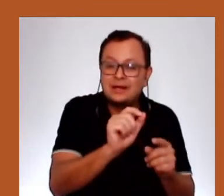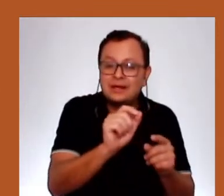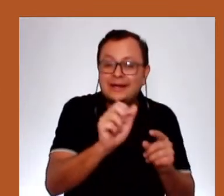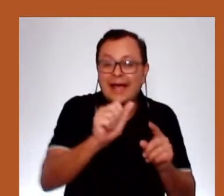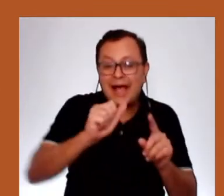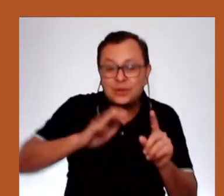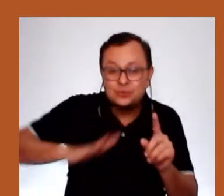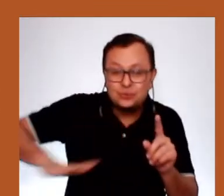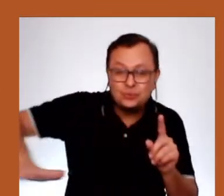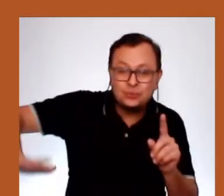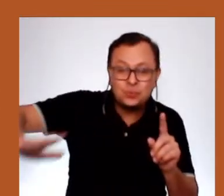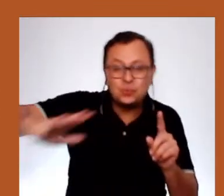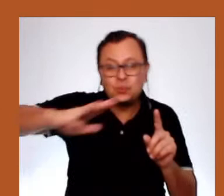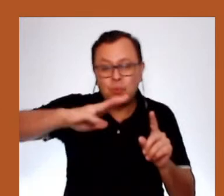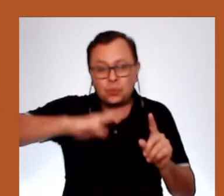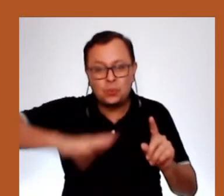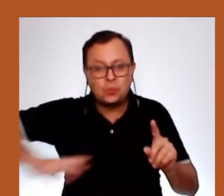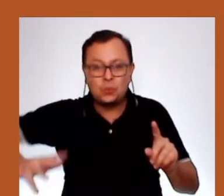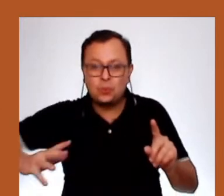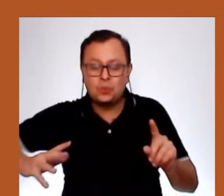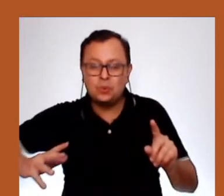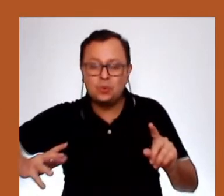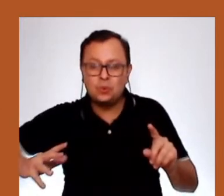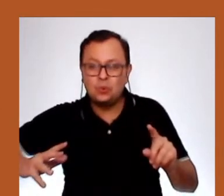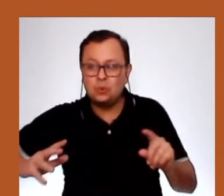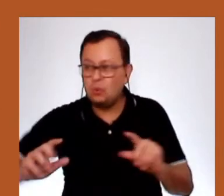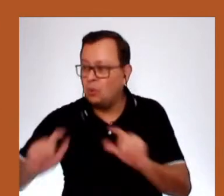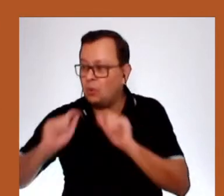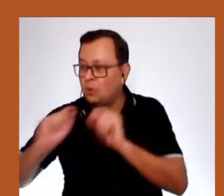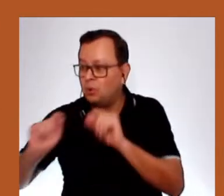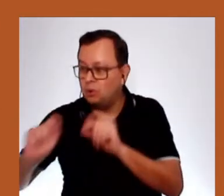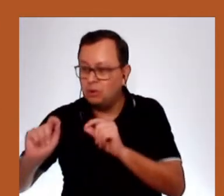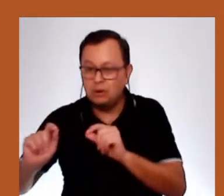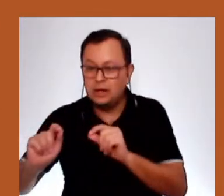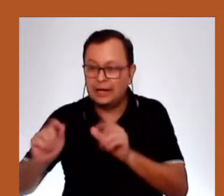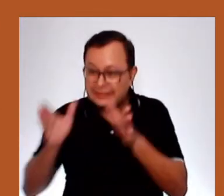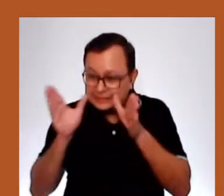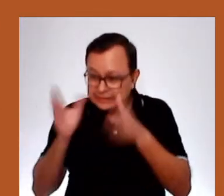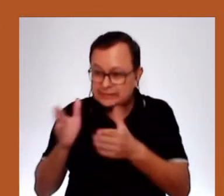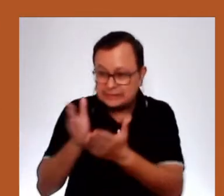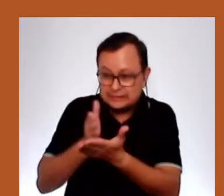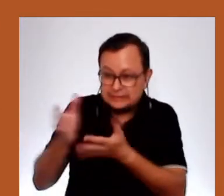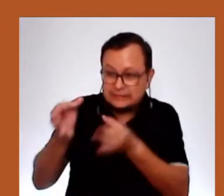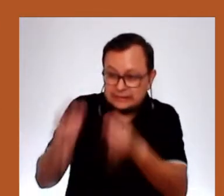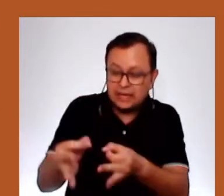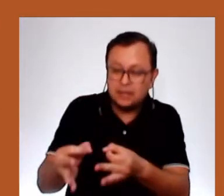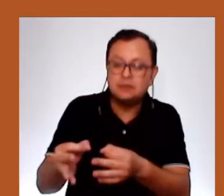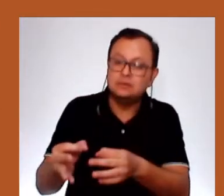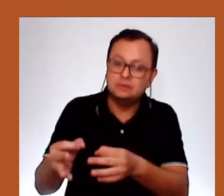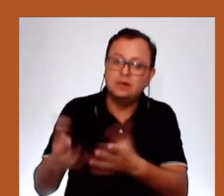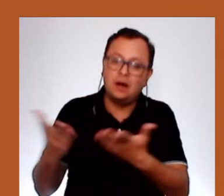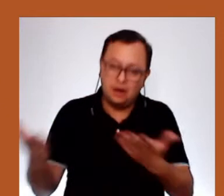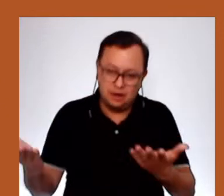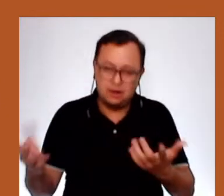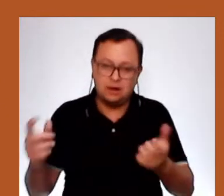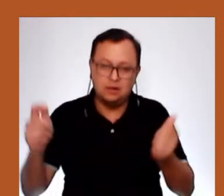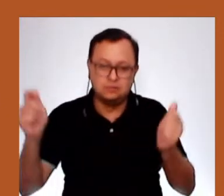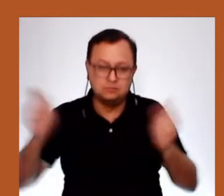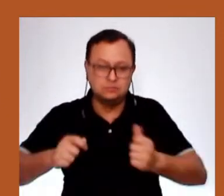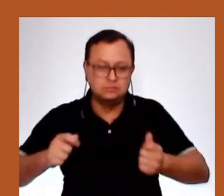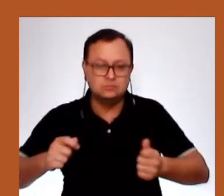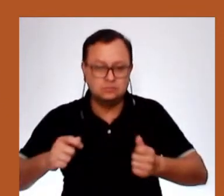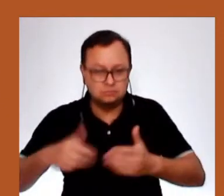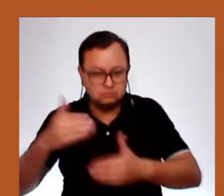fazer quando aponta para a direção certa. Para a direção, né? Certa, exato. Aquilo ali, mais do que